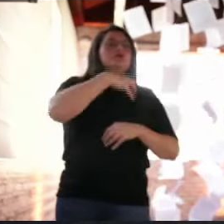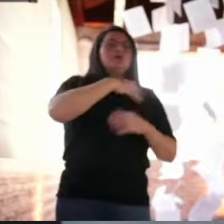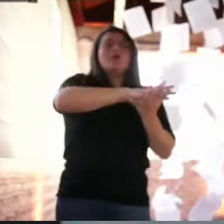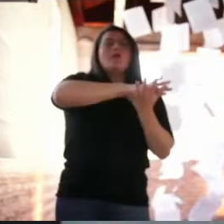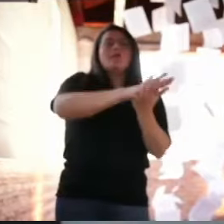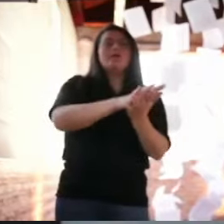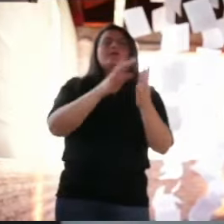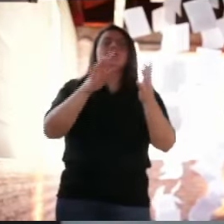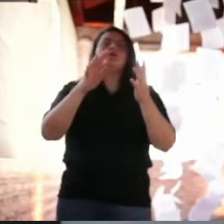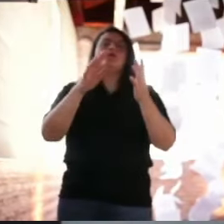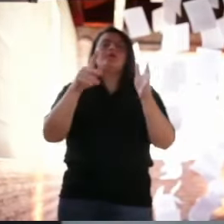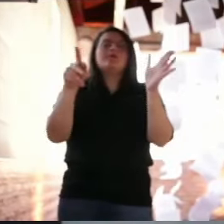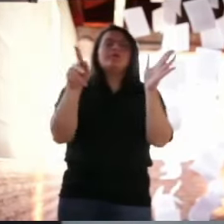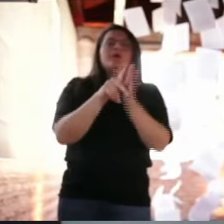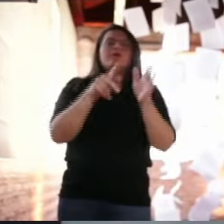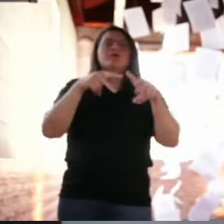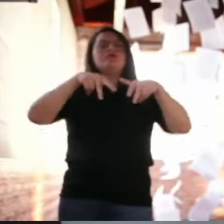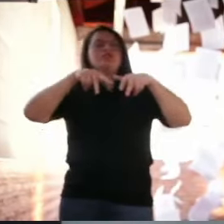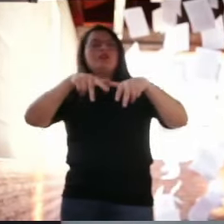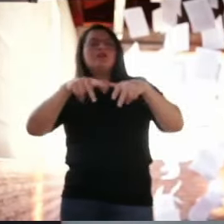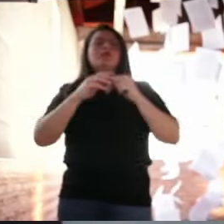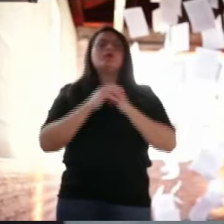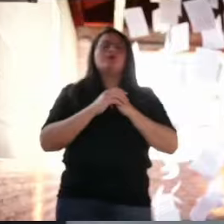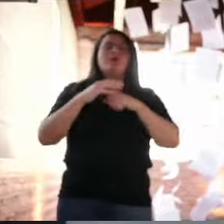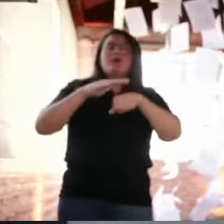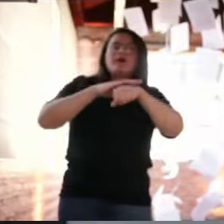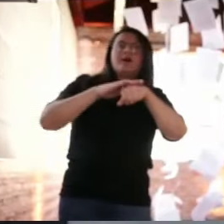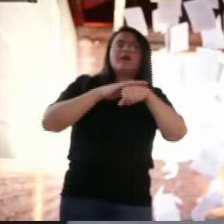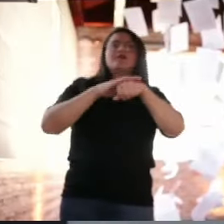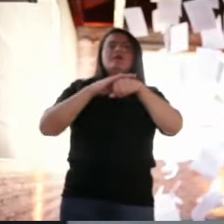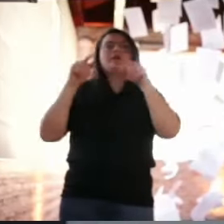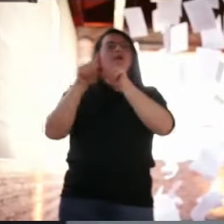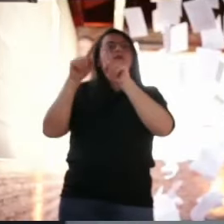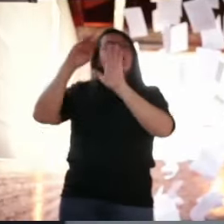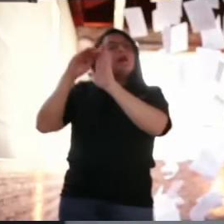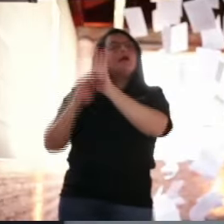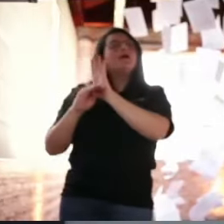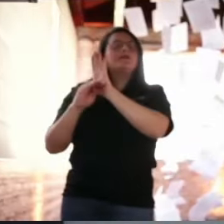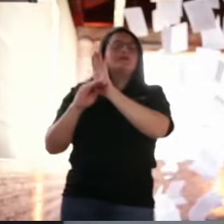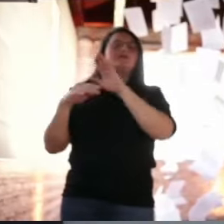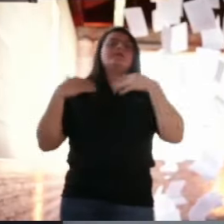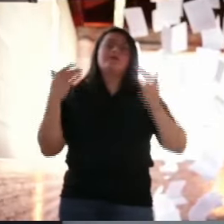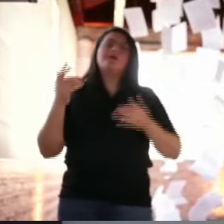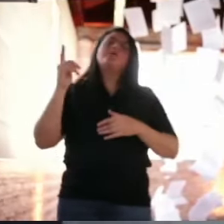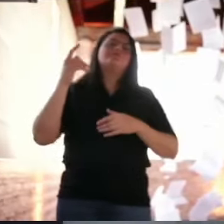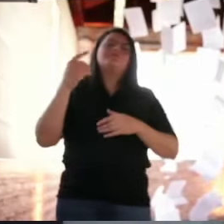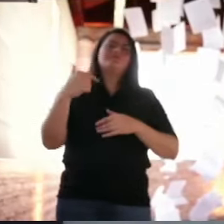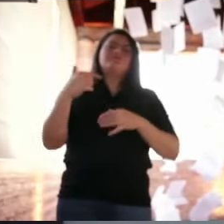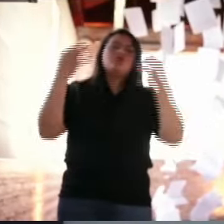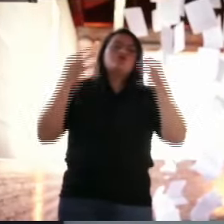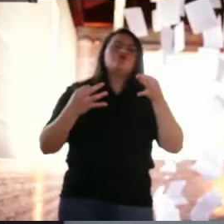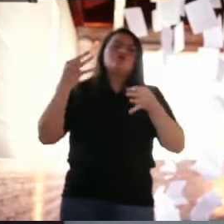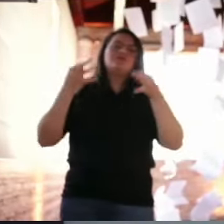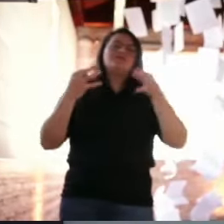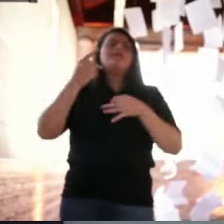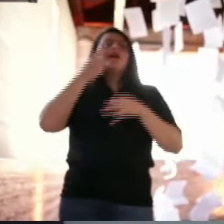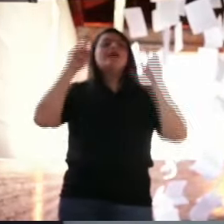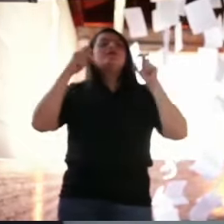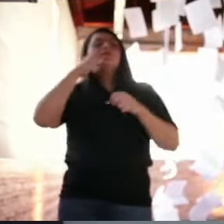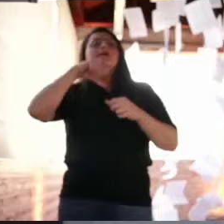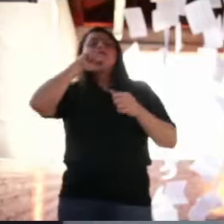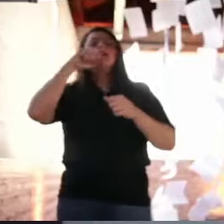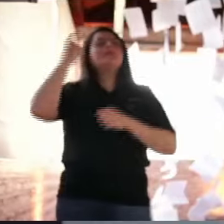de gênero de raça de classe que estão em jogo então é muito a gente fala de maternidade pensando que a gente